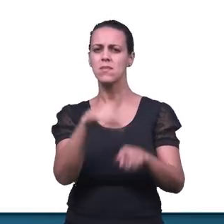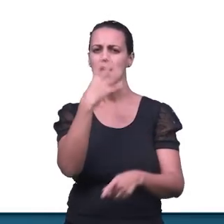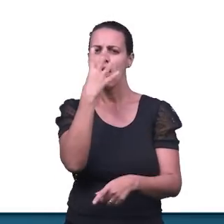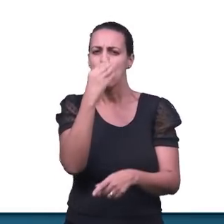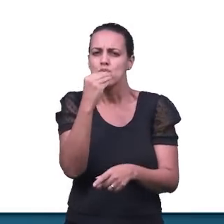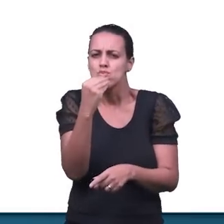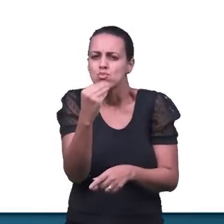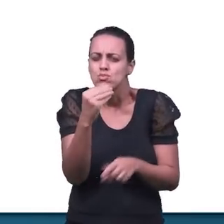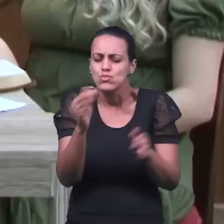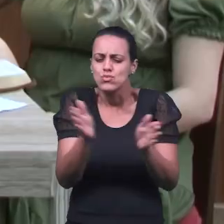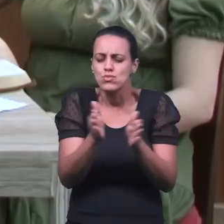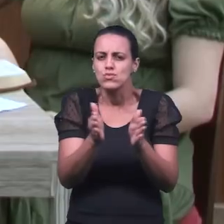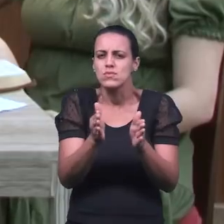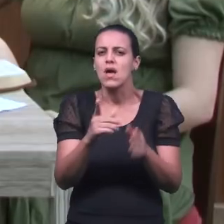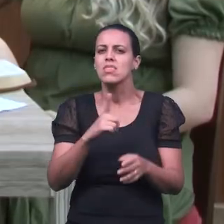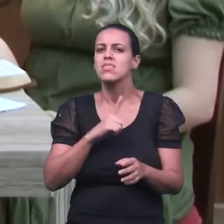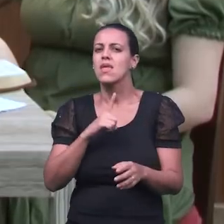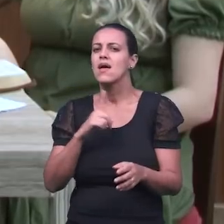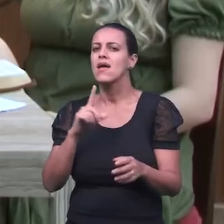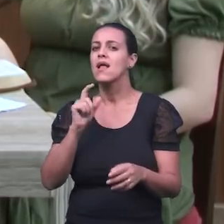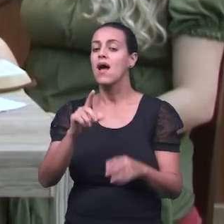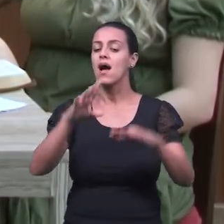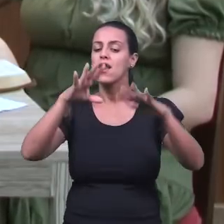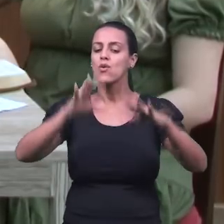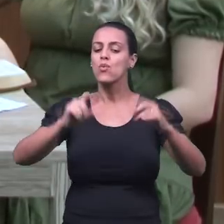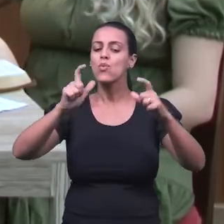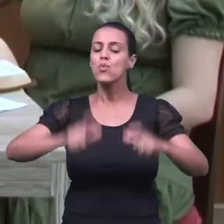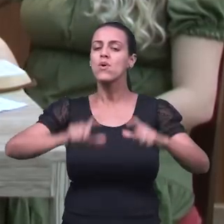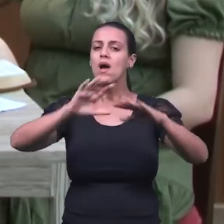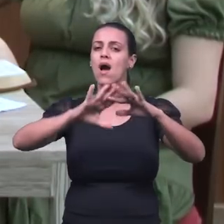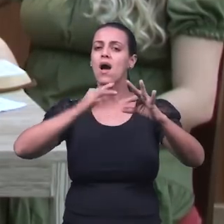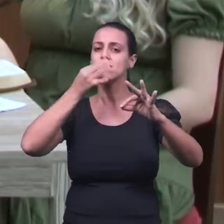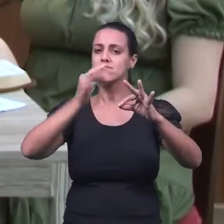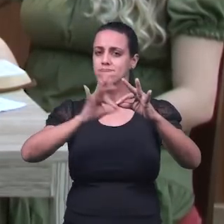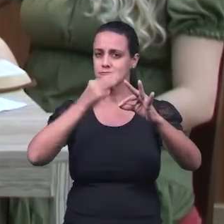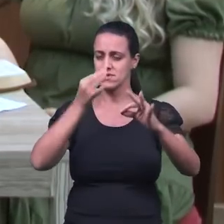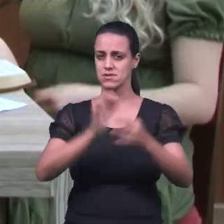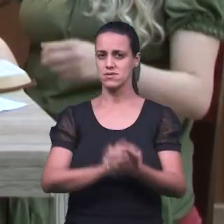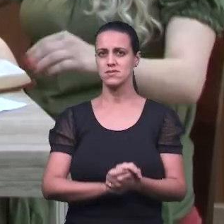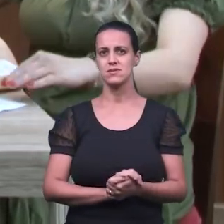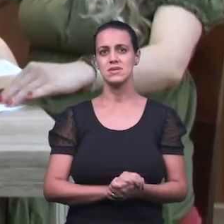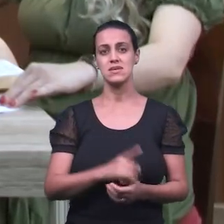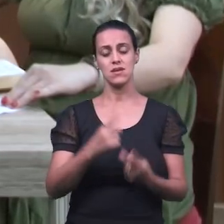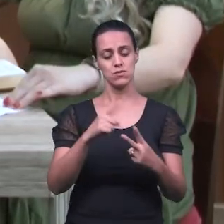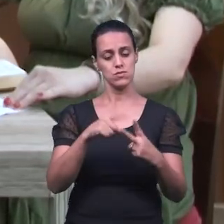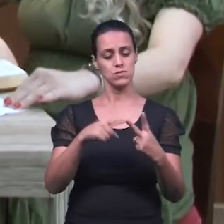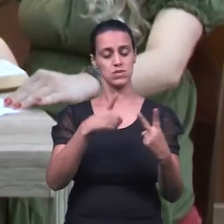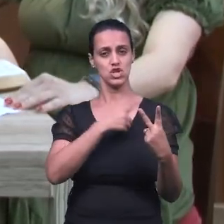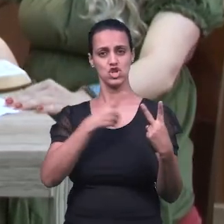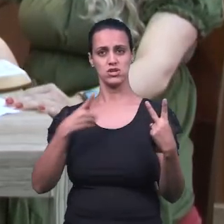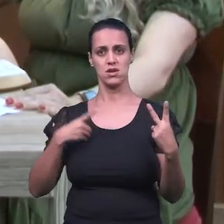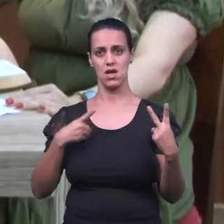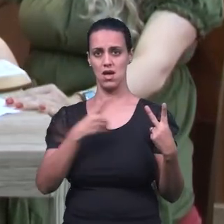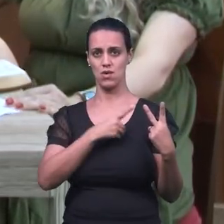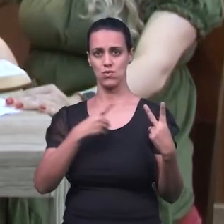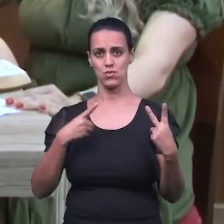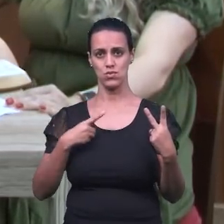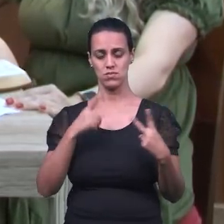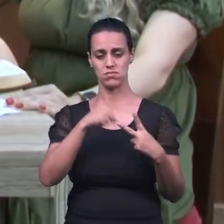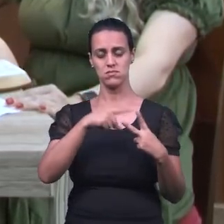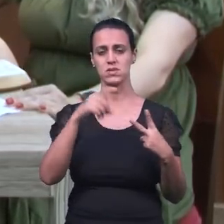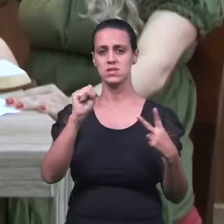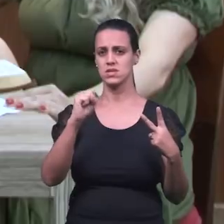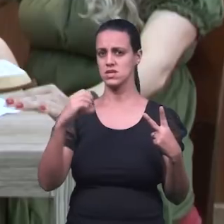causam às vinhas? Temos aqui duas participações, o diácono Eduardo Odílio Leite, de Palhoça,